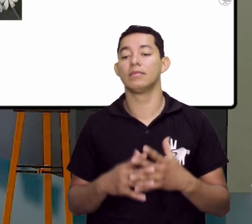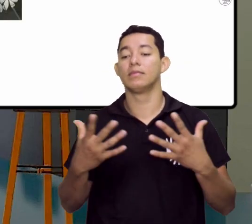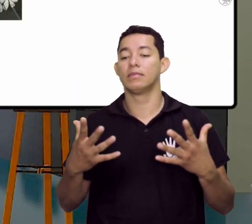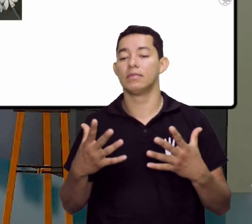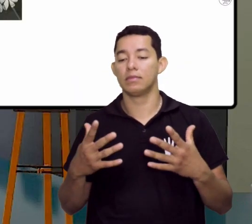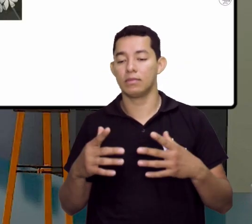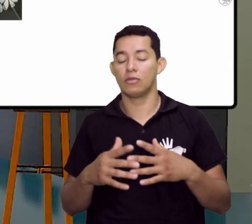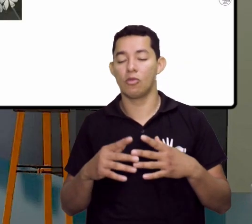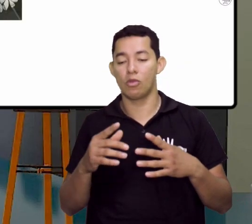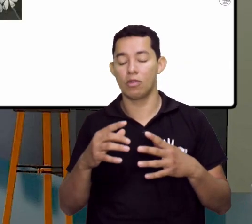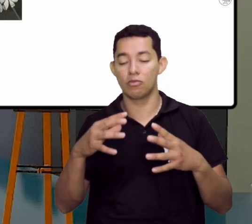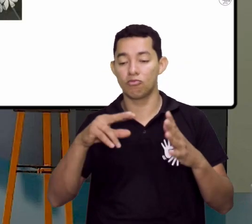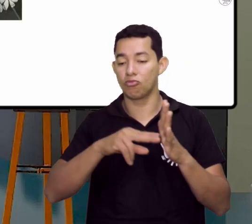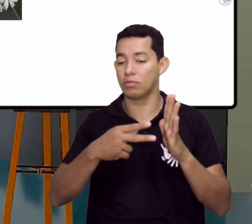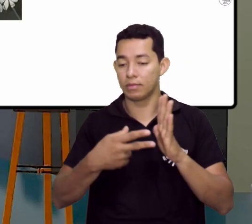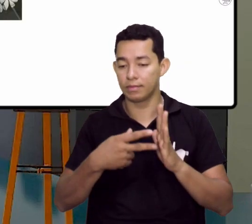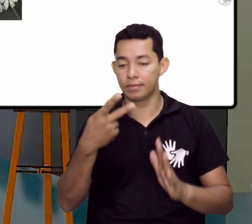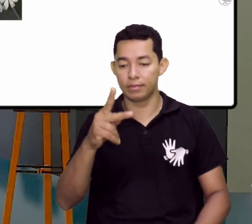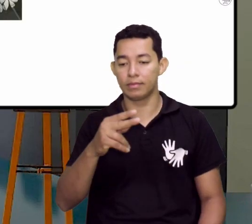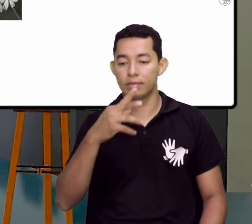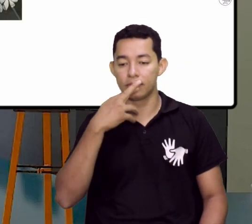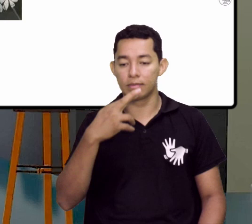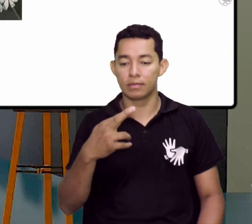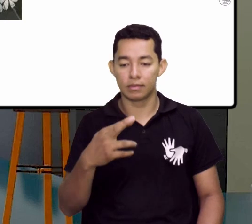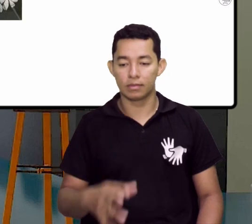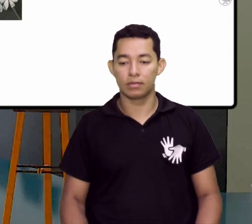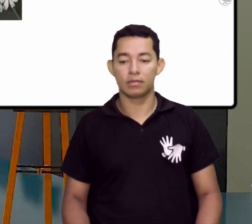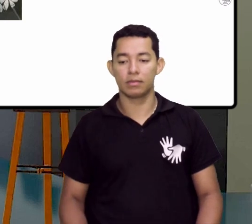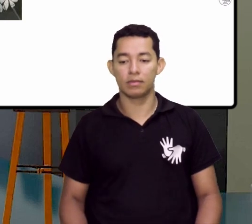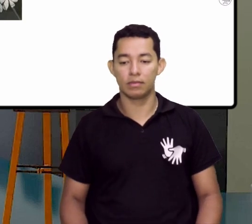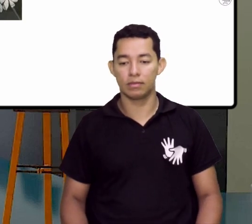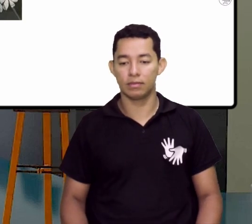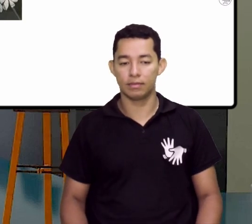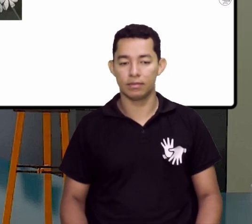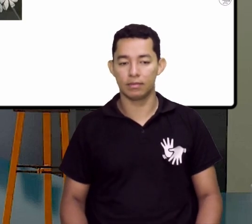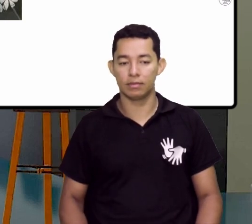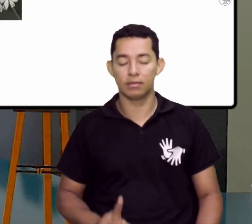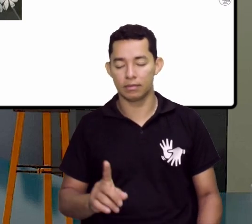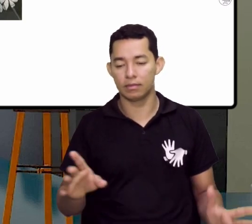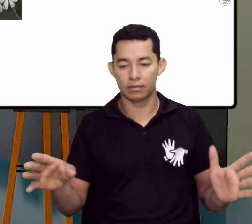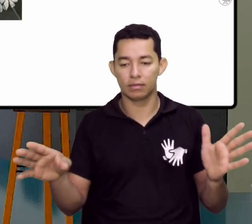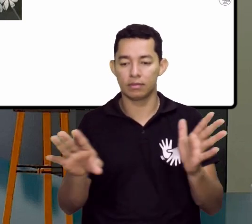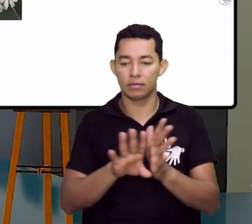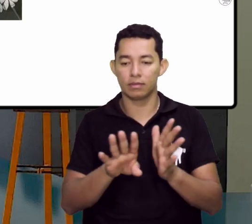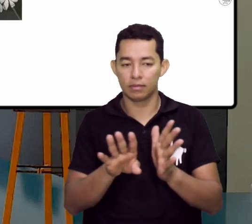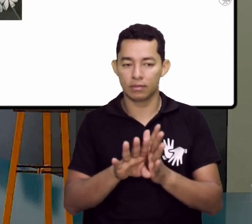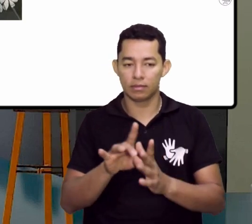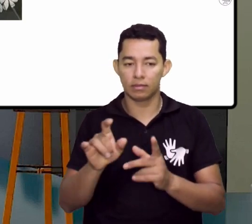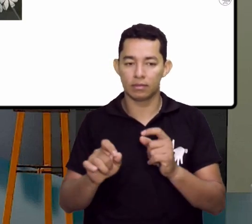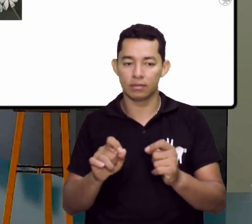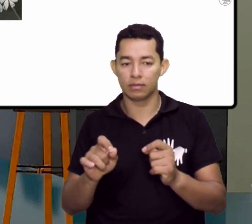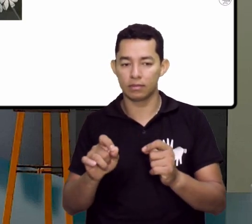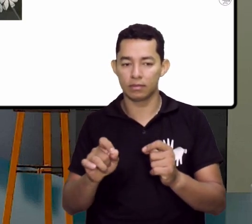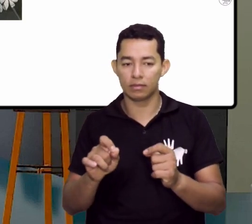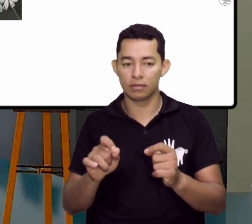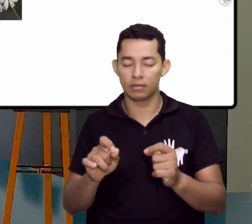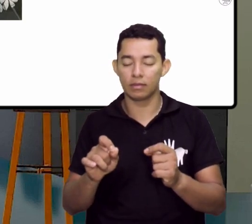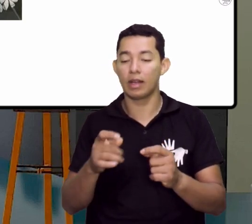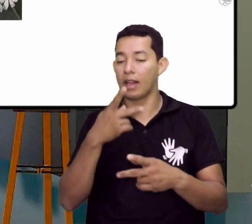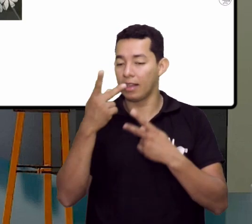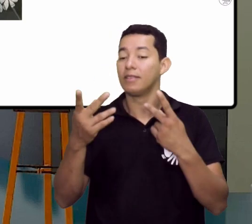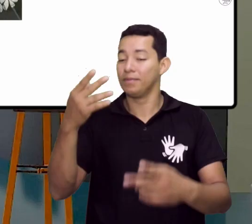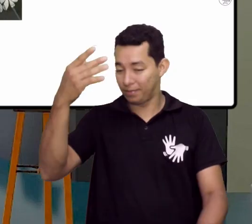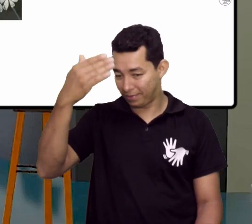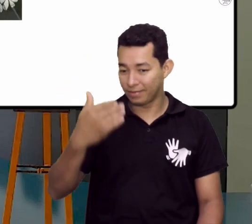lógica da sua resposta e aí, através disso aí, você chega a convencer o professor de que